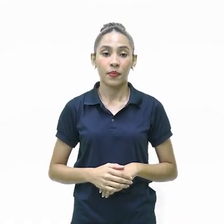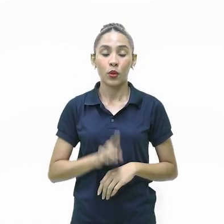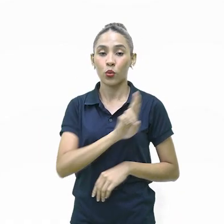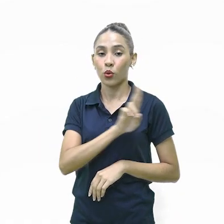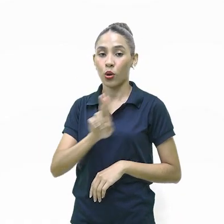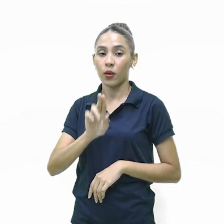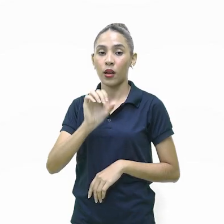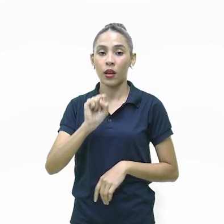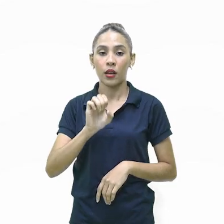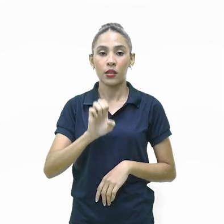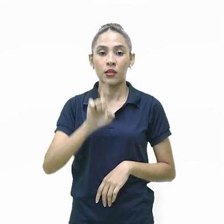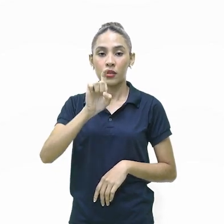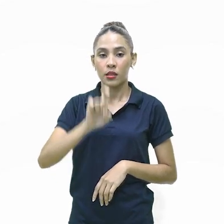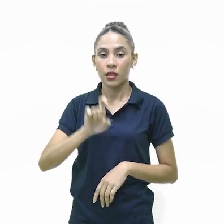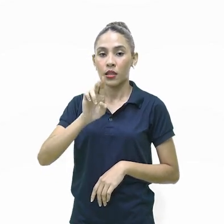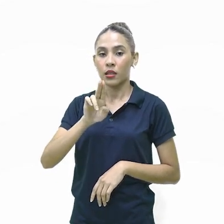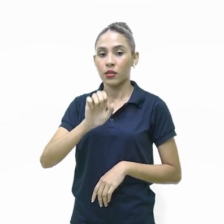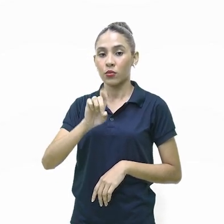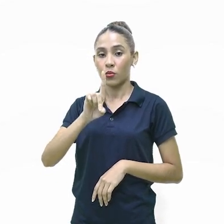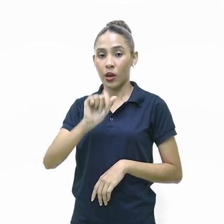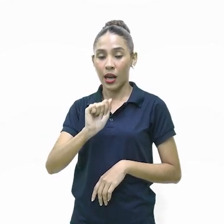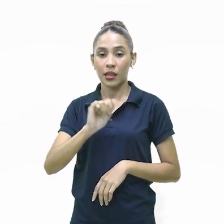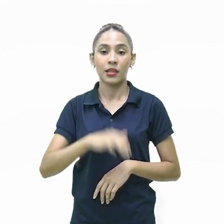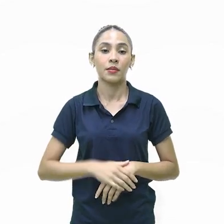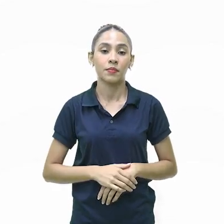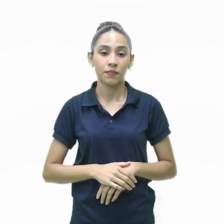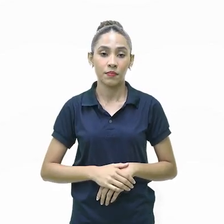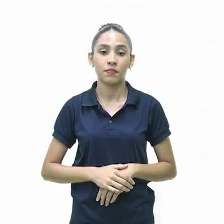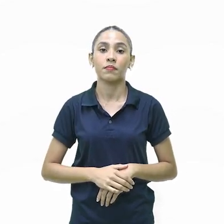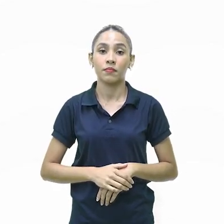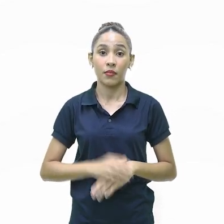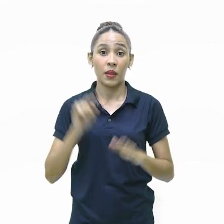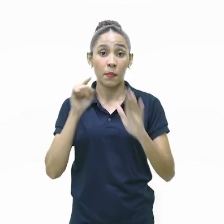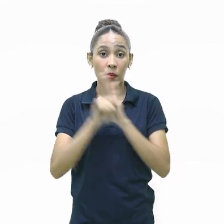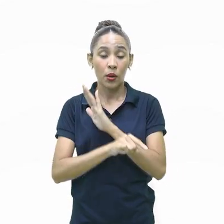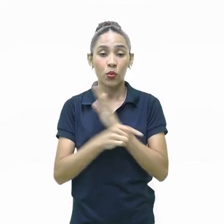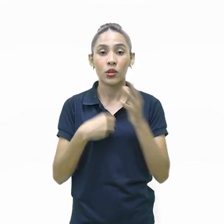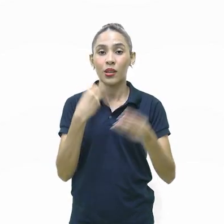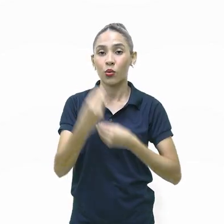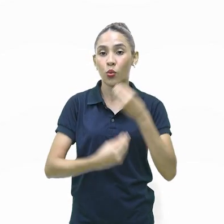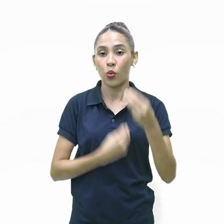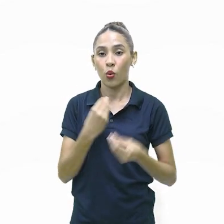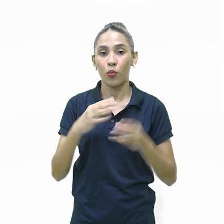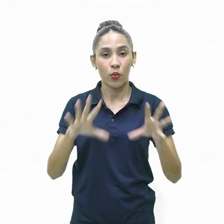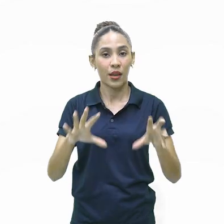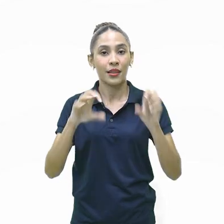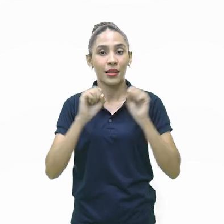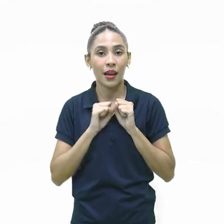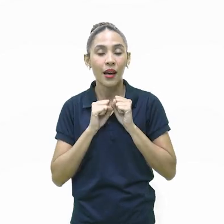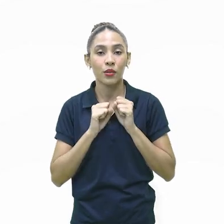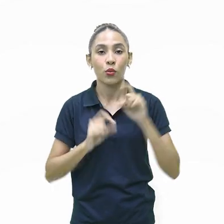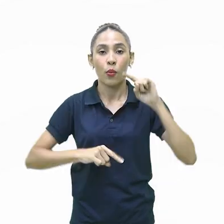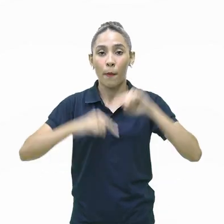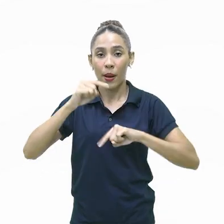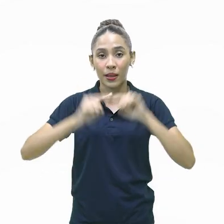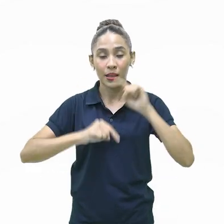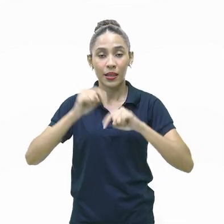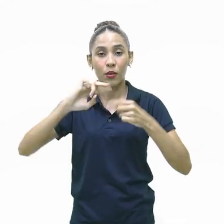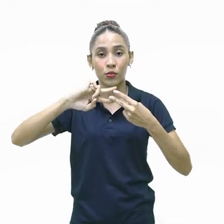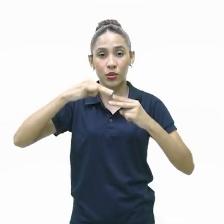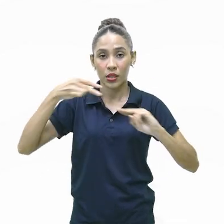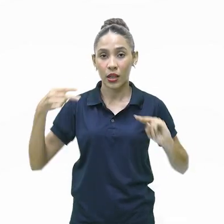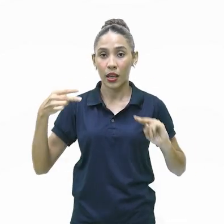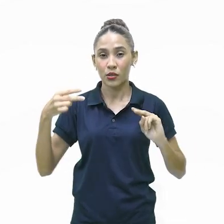ela é chamada dissexuada. Né? Respondendo à pergunta de como é herdado o material